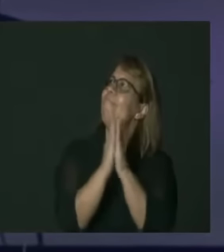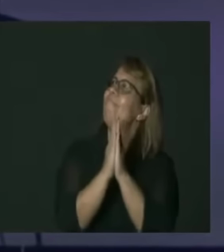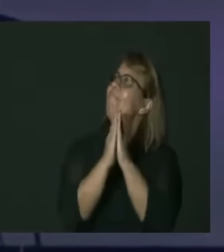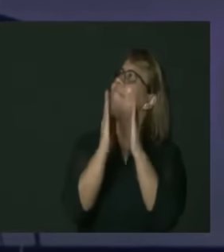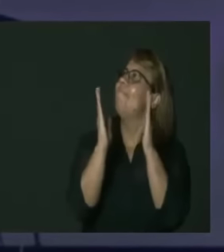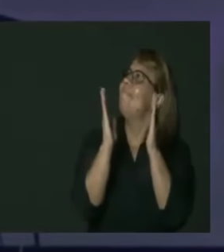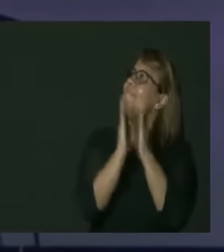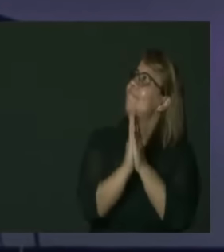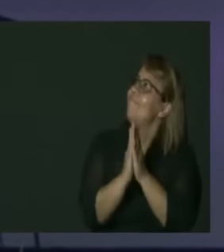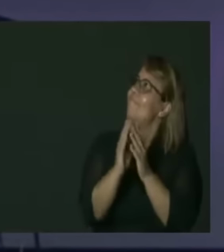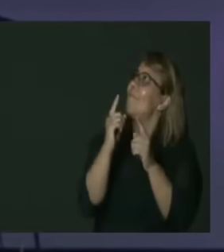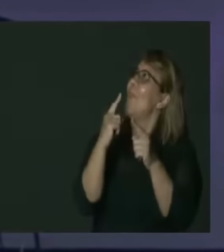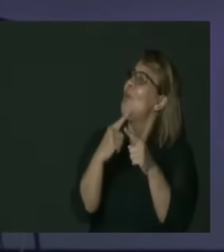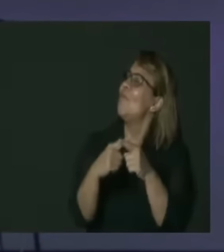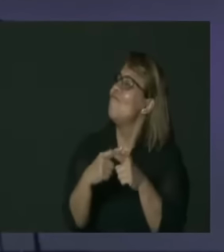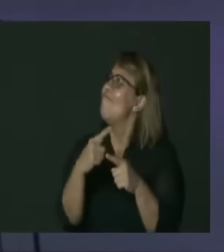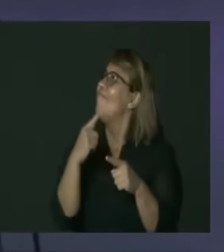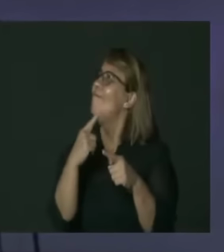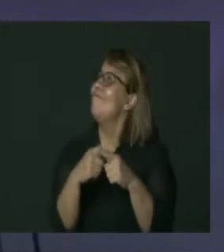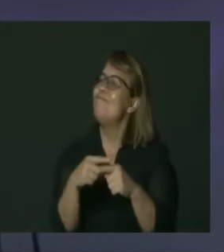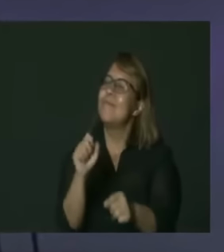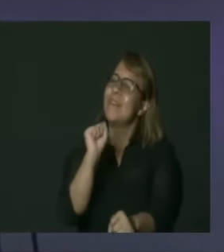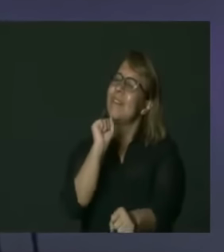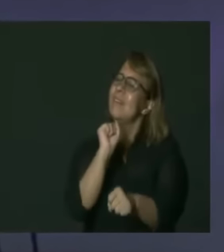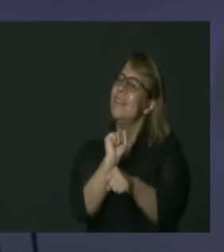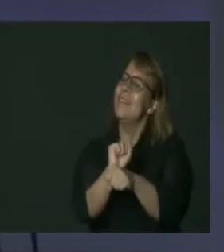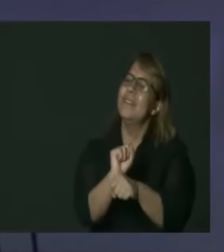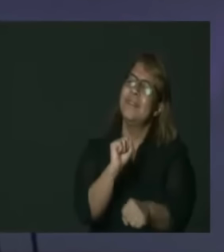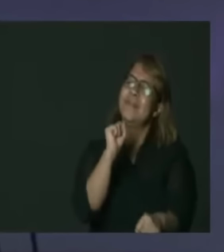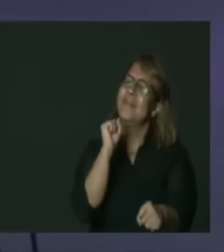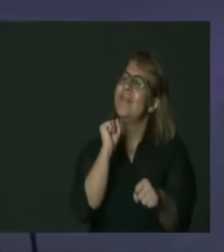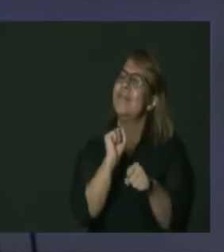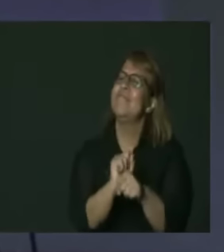esperando a promessa de Jesus se